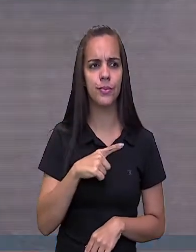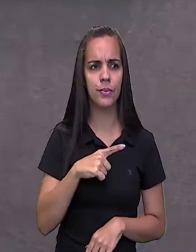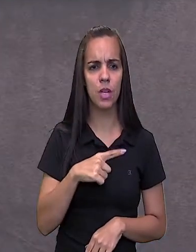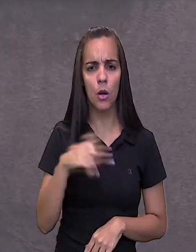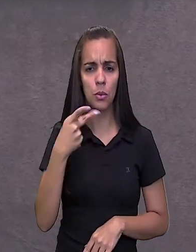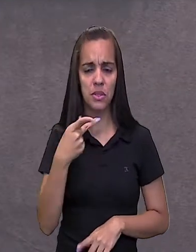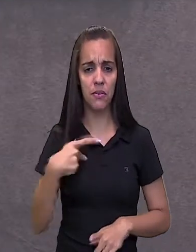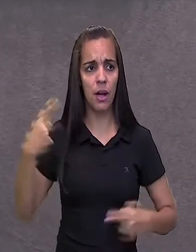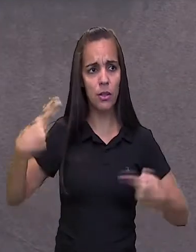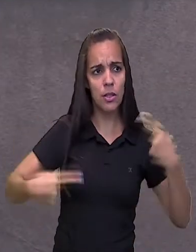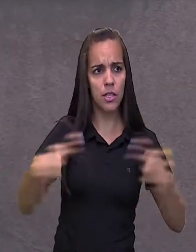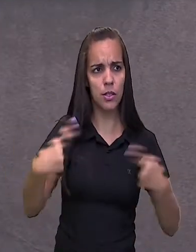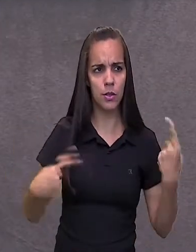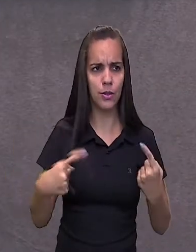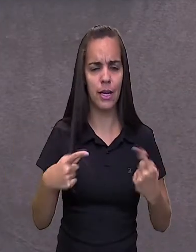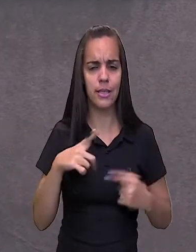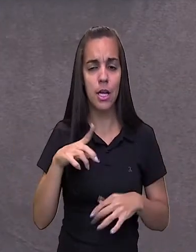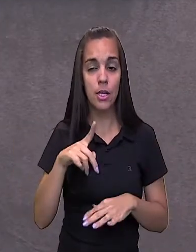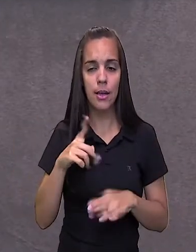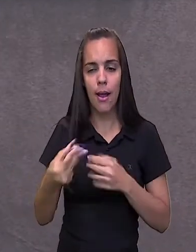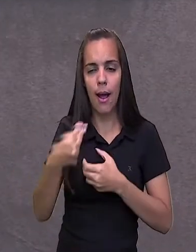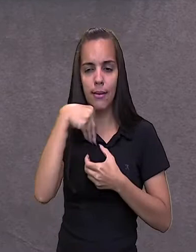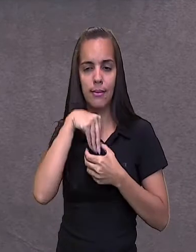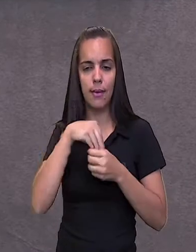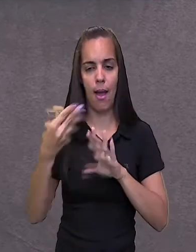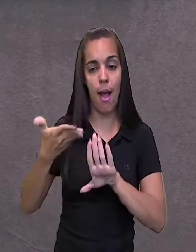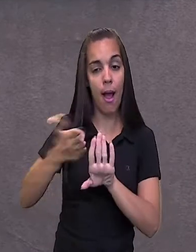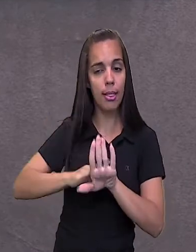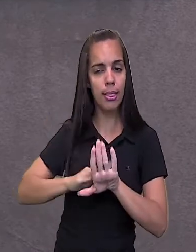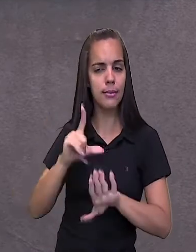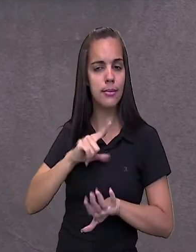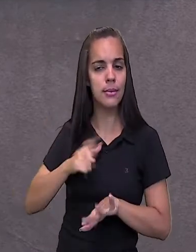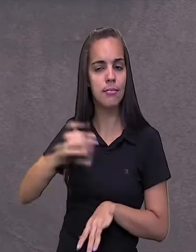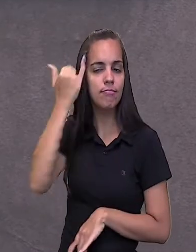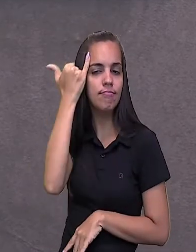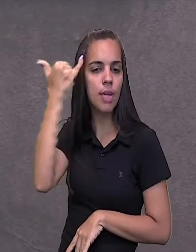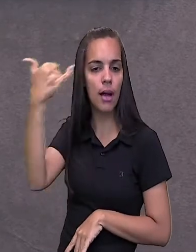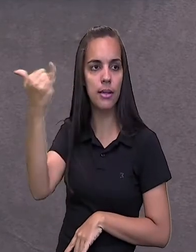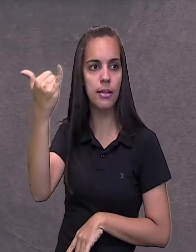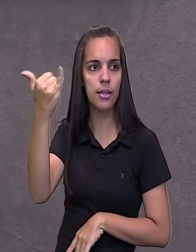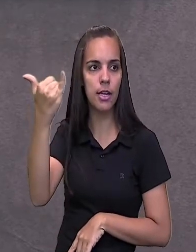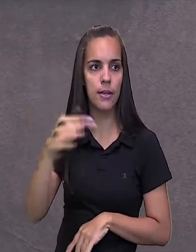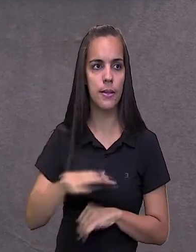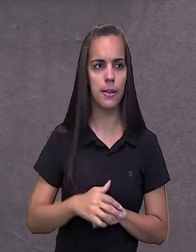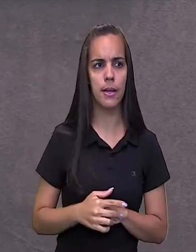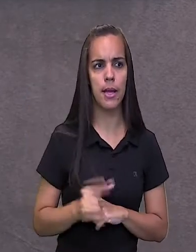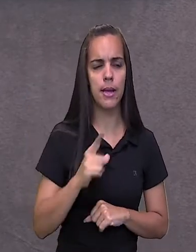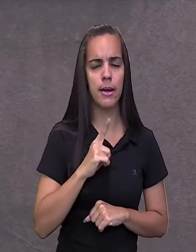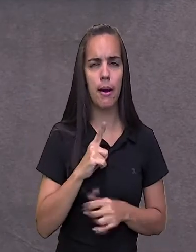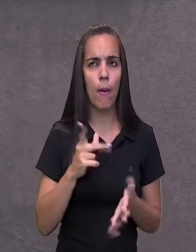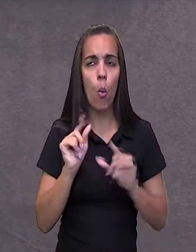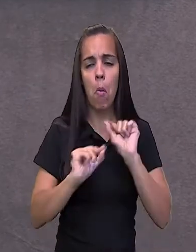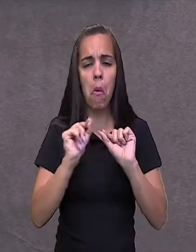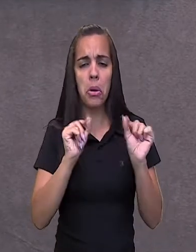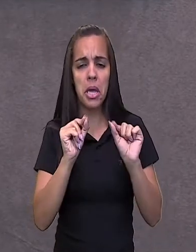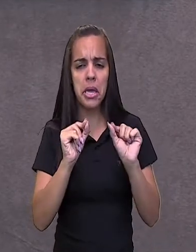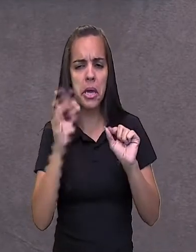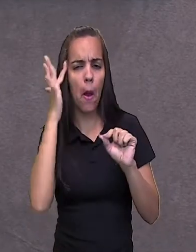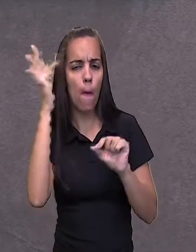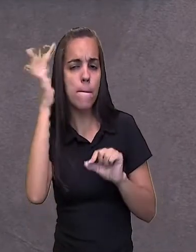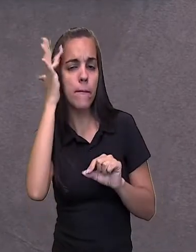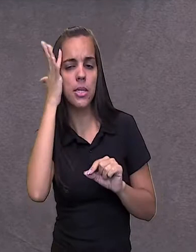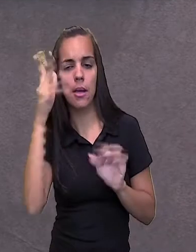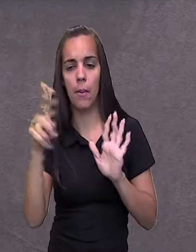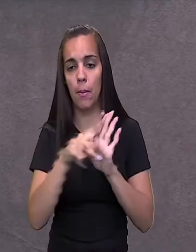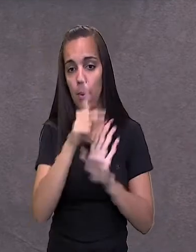do debate, tem toda uma ideia por trás, não é mesmo? E aí, quando eu falo disso, né, dessa ideologia, dessa ideia, a gente pode